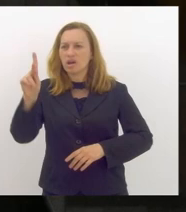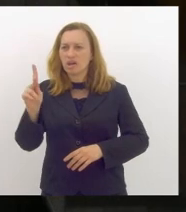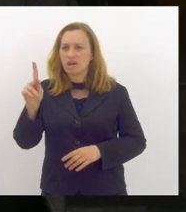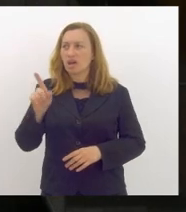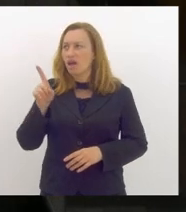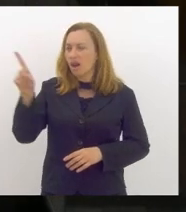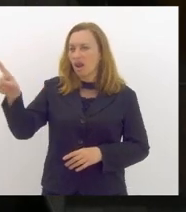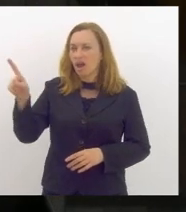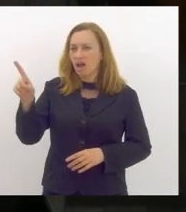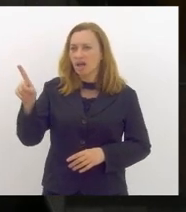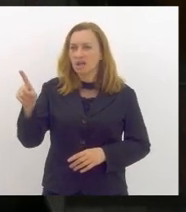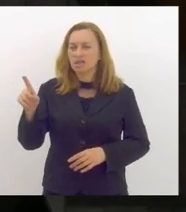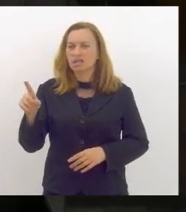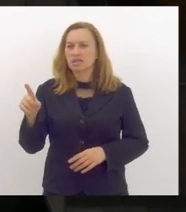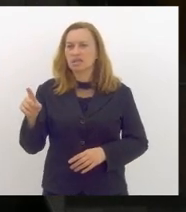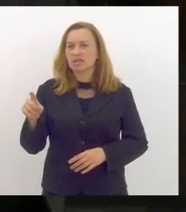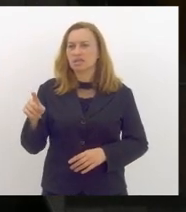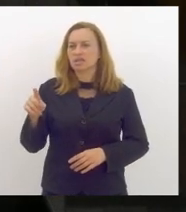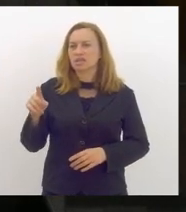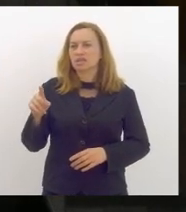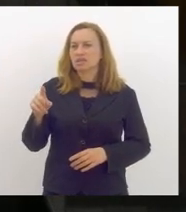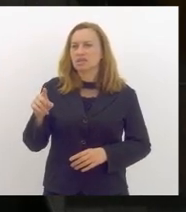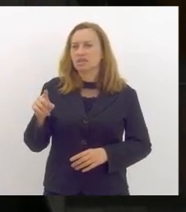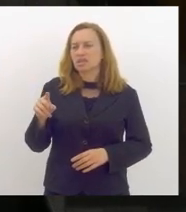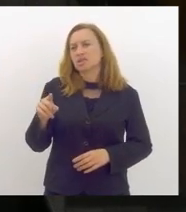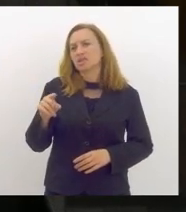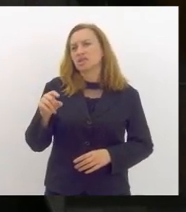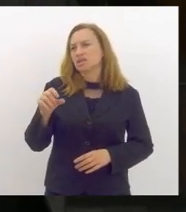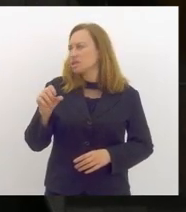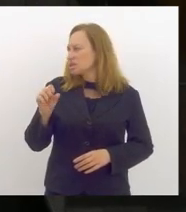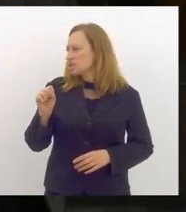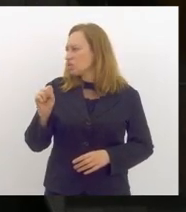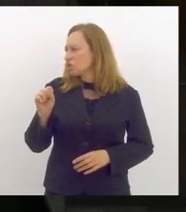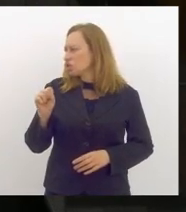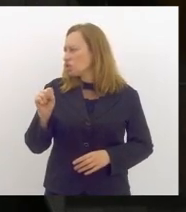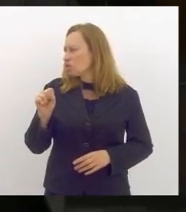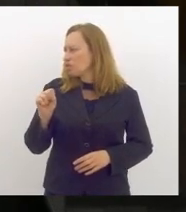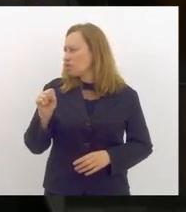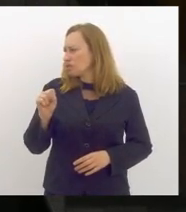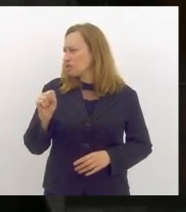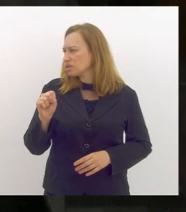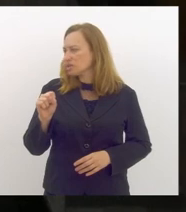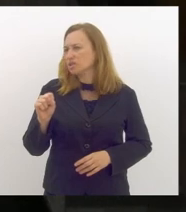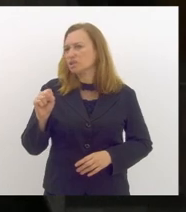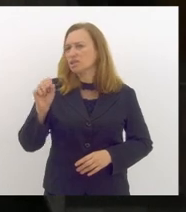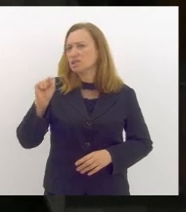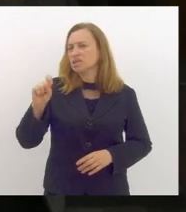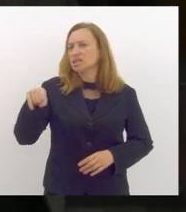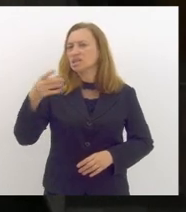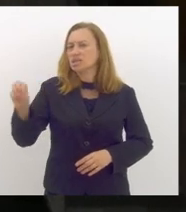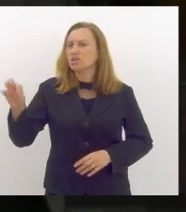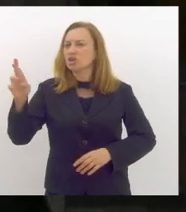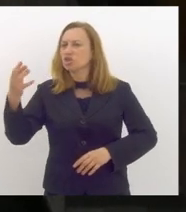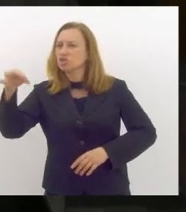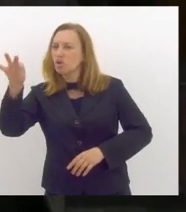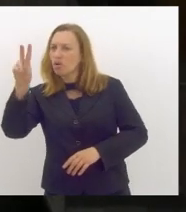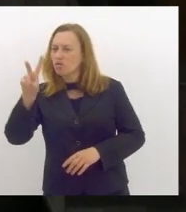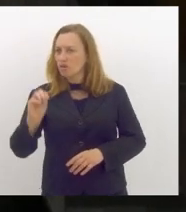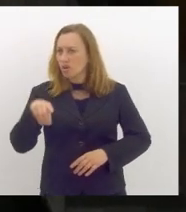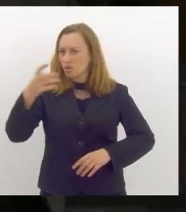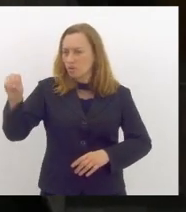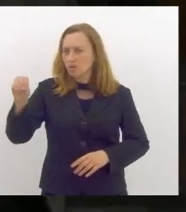Roque lá em São Cristóvão que o sincretismo religioso é Vivo por sabe porque seu presidente